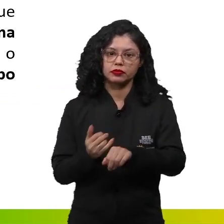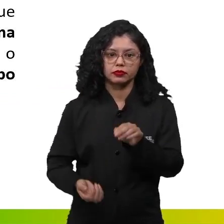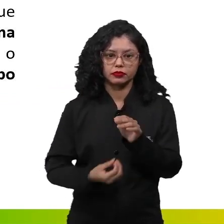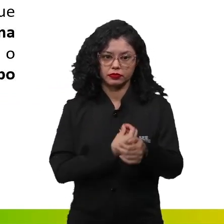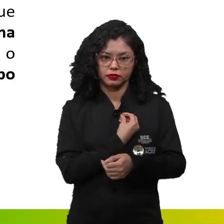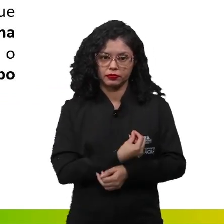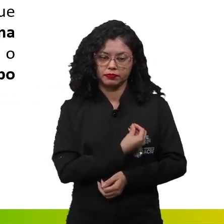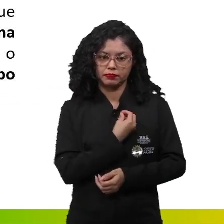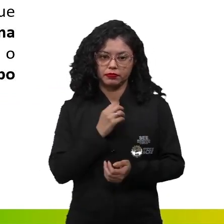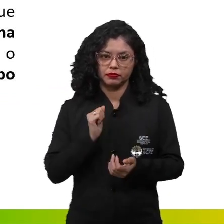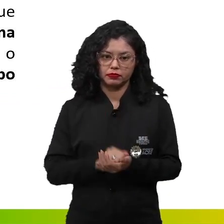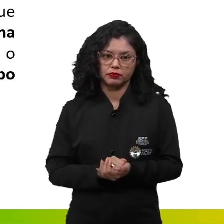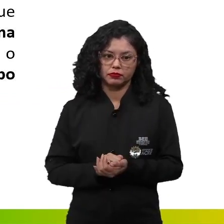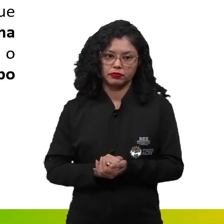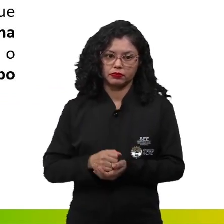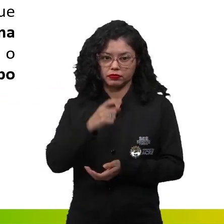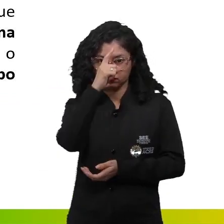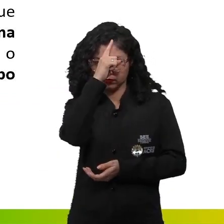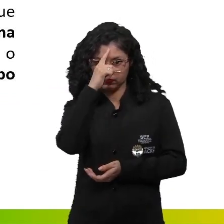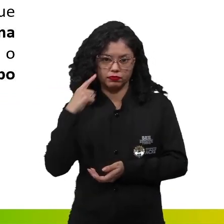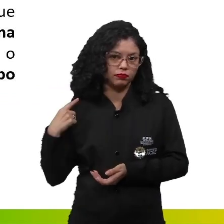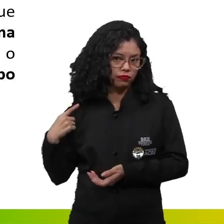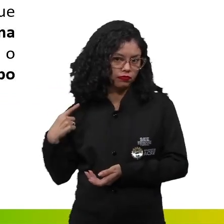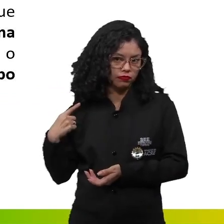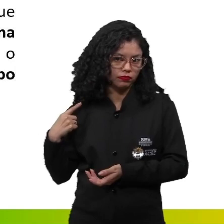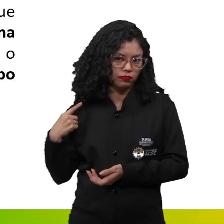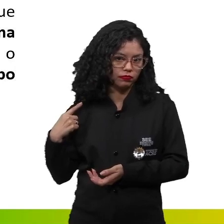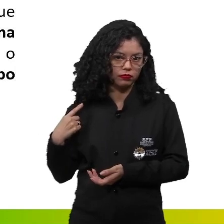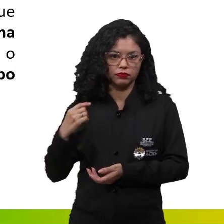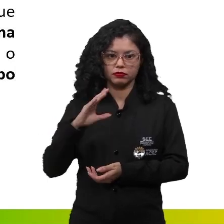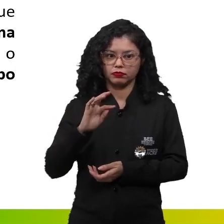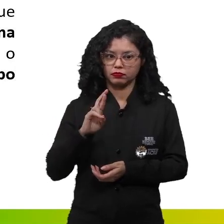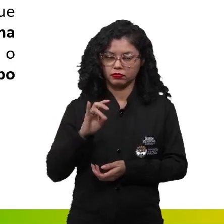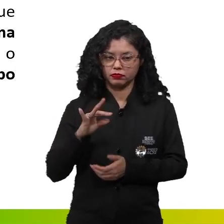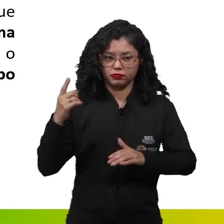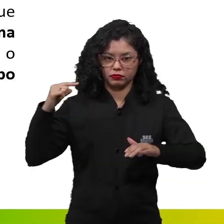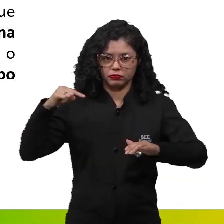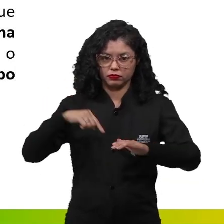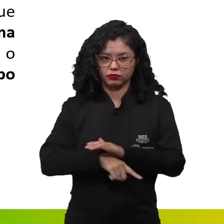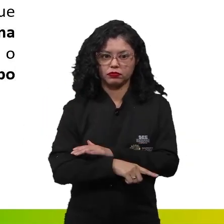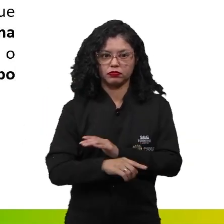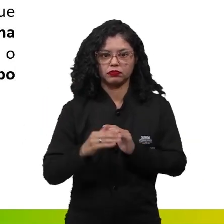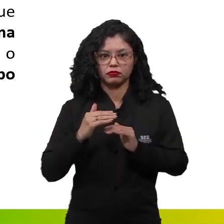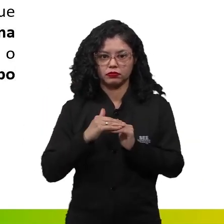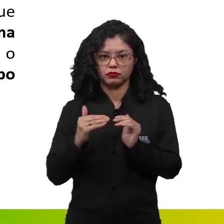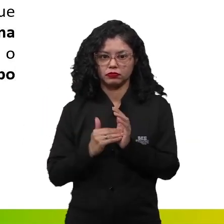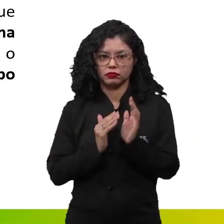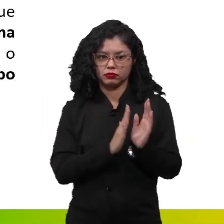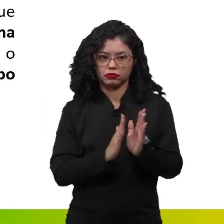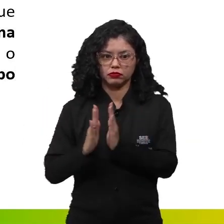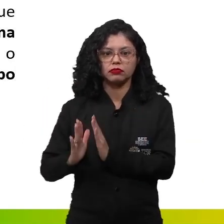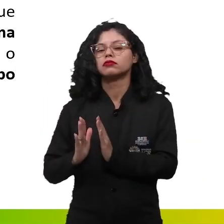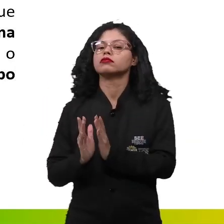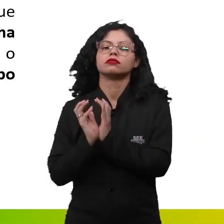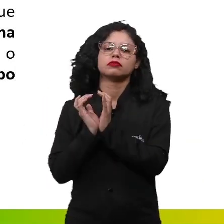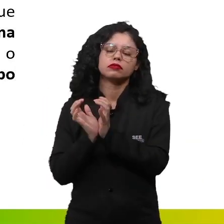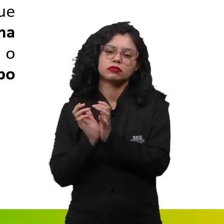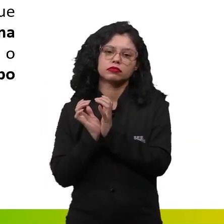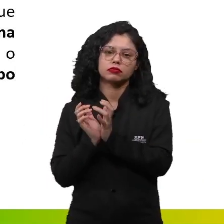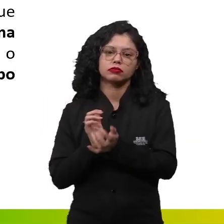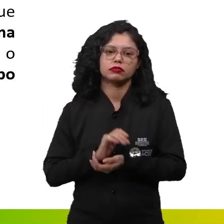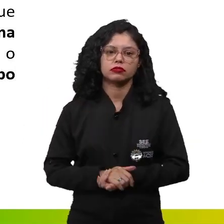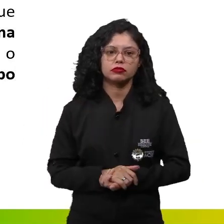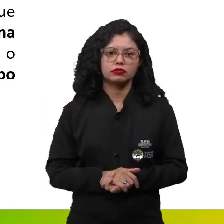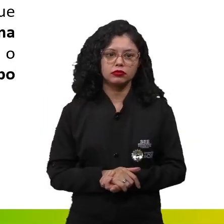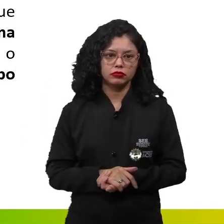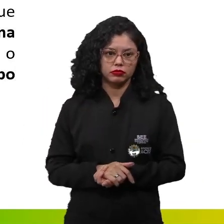um acidente com uma barra de ferro que atravessou o crânio dele, destruindo parte do lobo frontal do seu